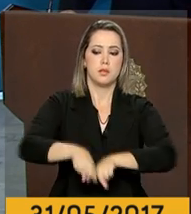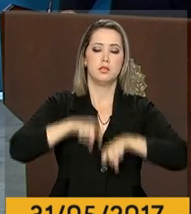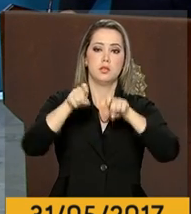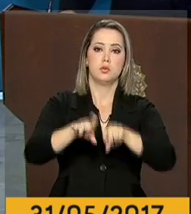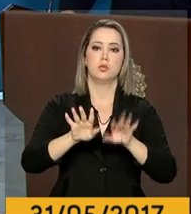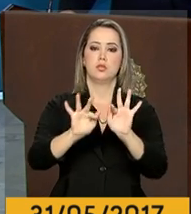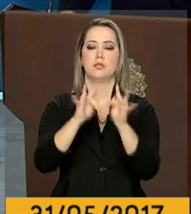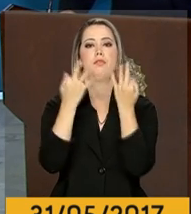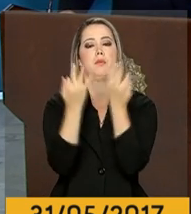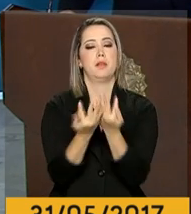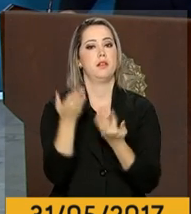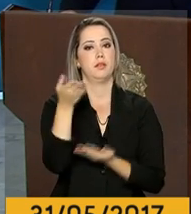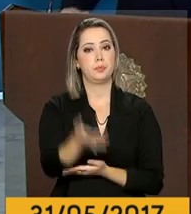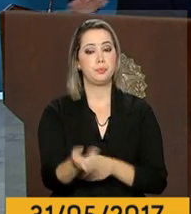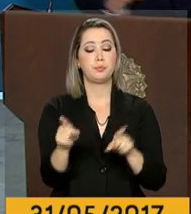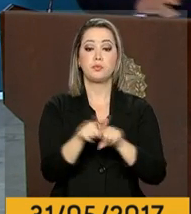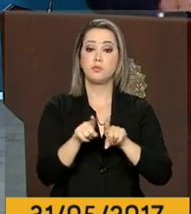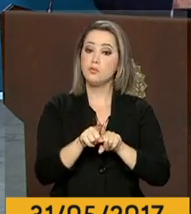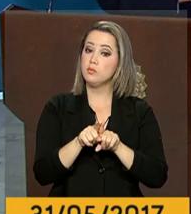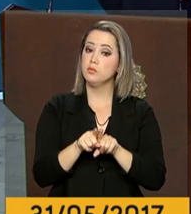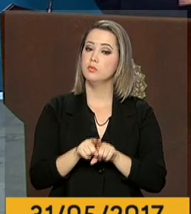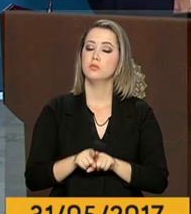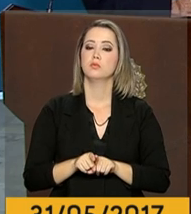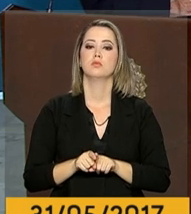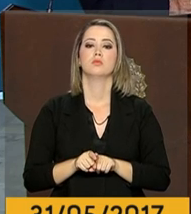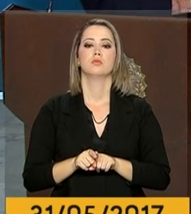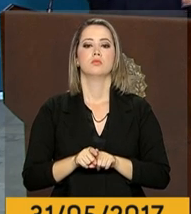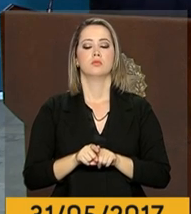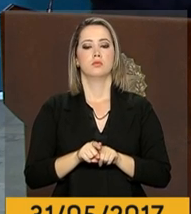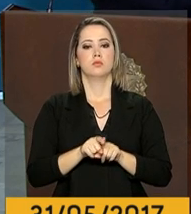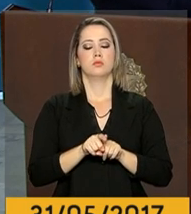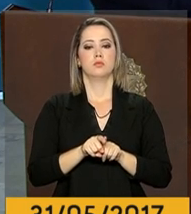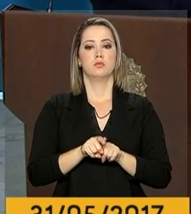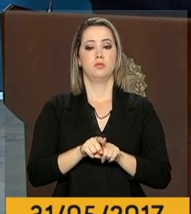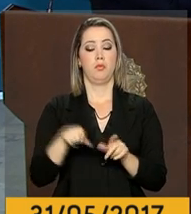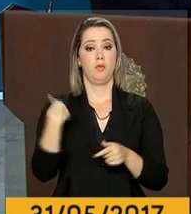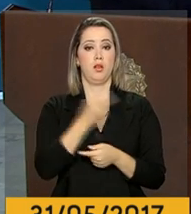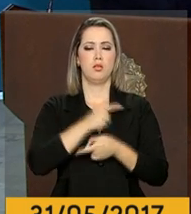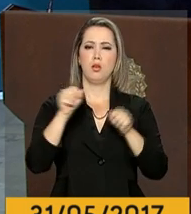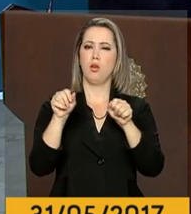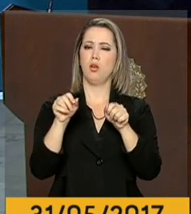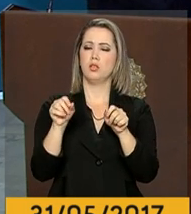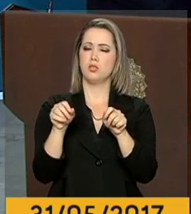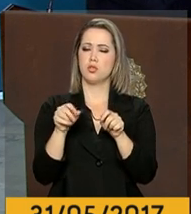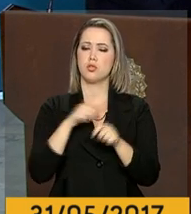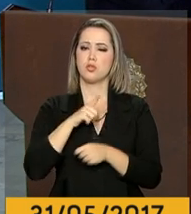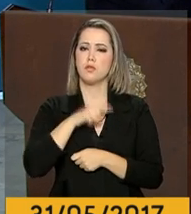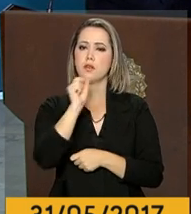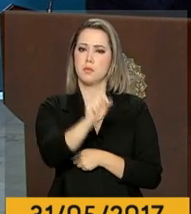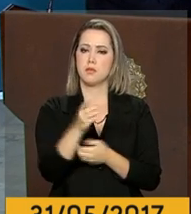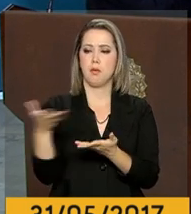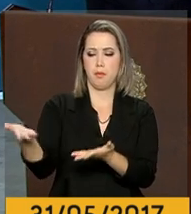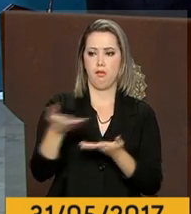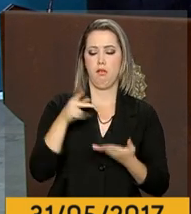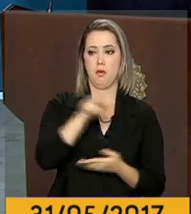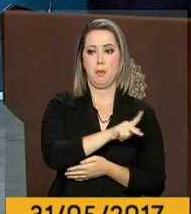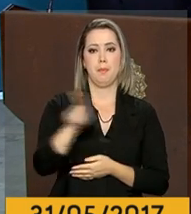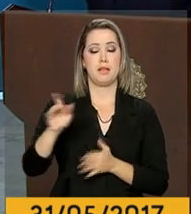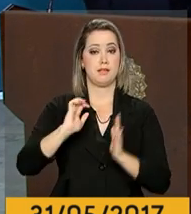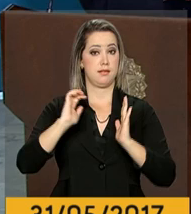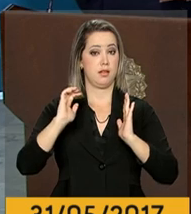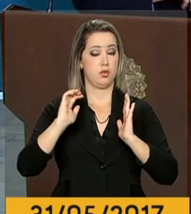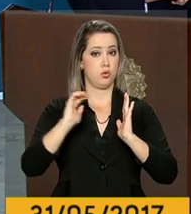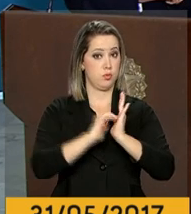a circunstância de que também, e obtivemos até do presidente Eunício, presidente do Senado